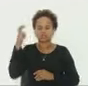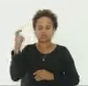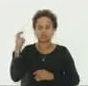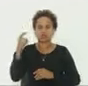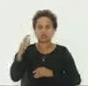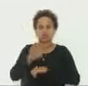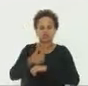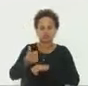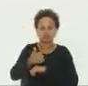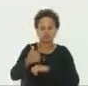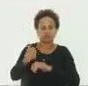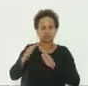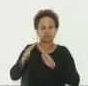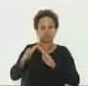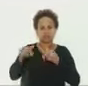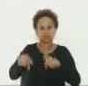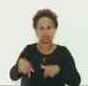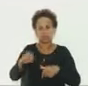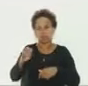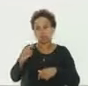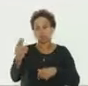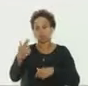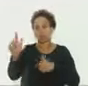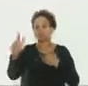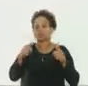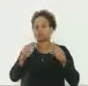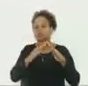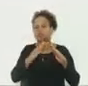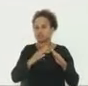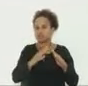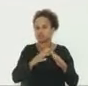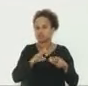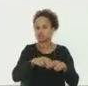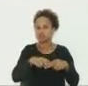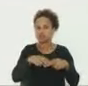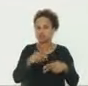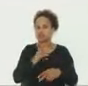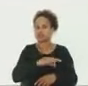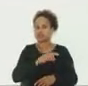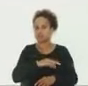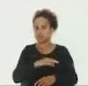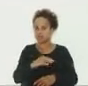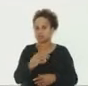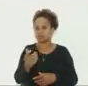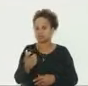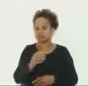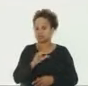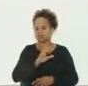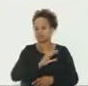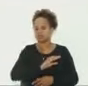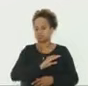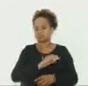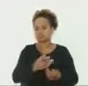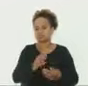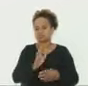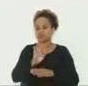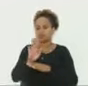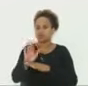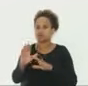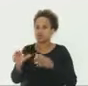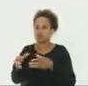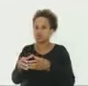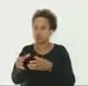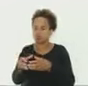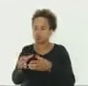desta casa ou outras casas que justifique o que ganhamos? Em relação a ajudar grupos que não possuem